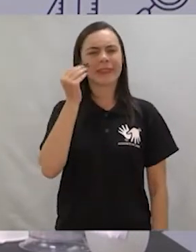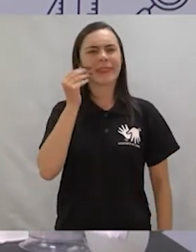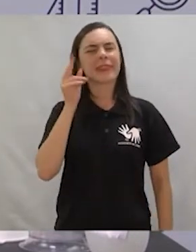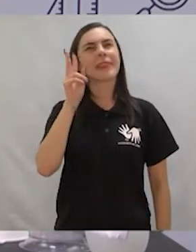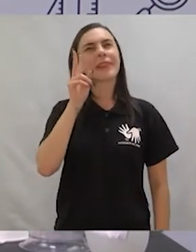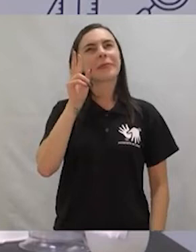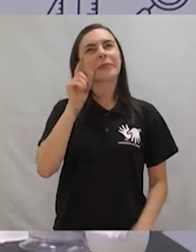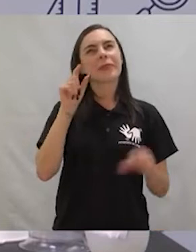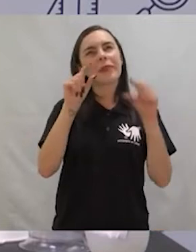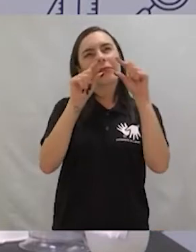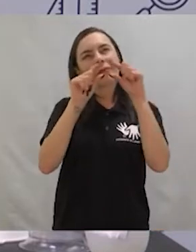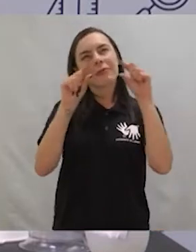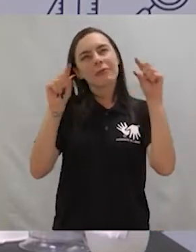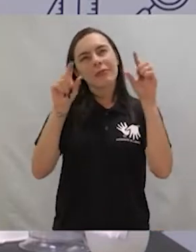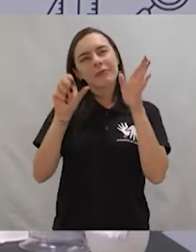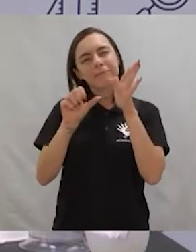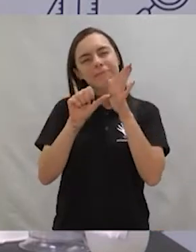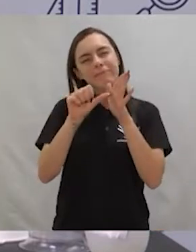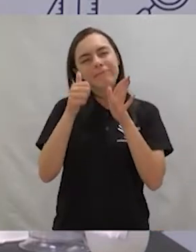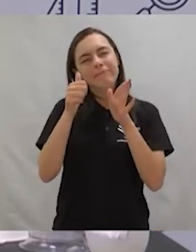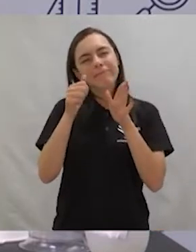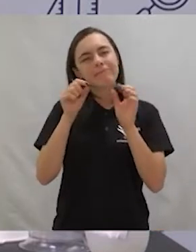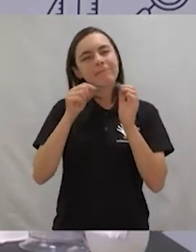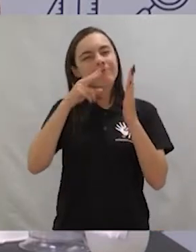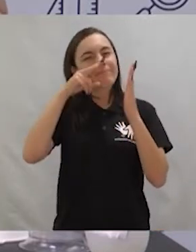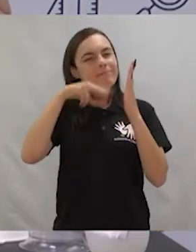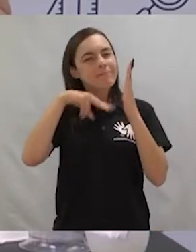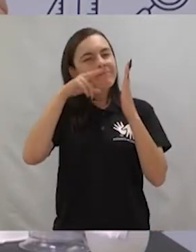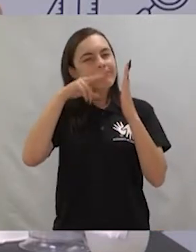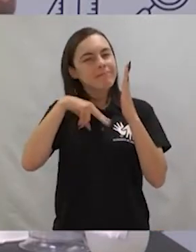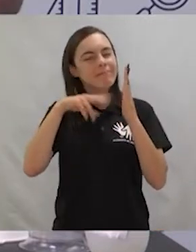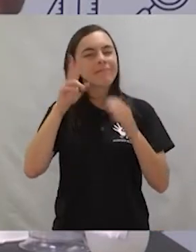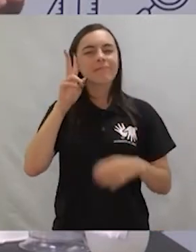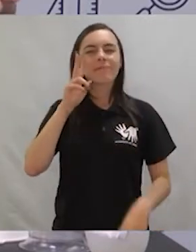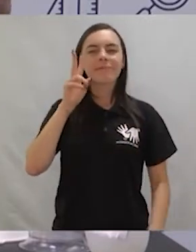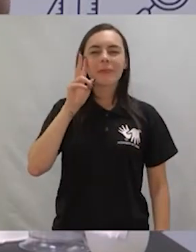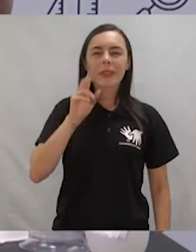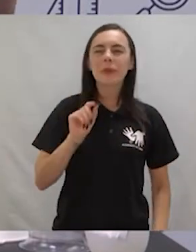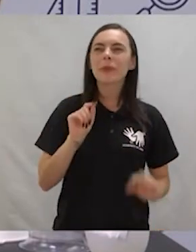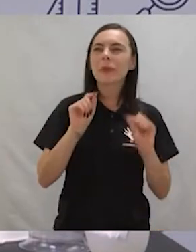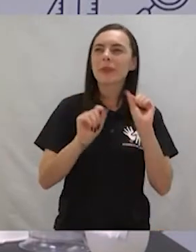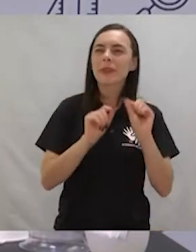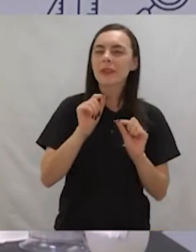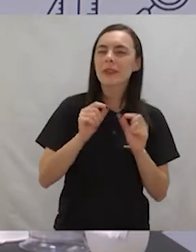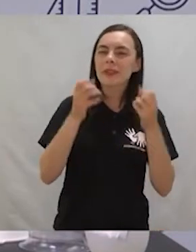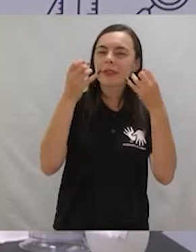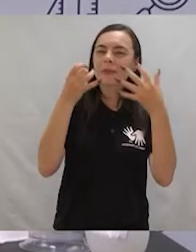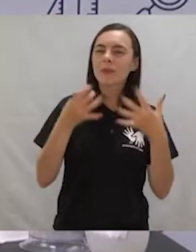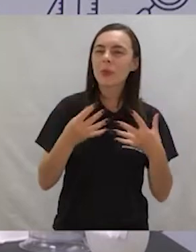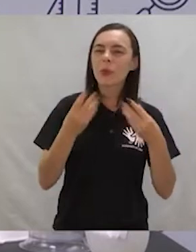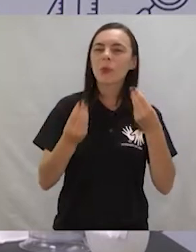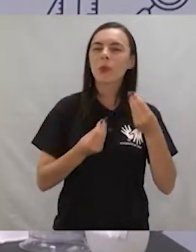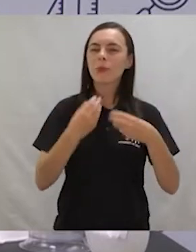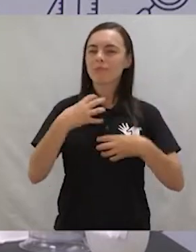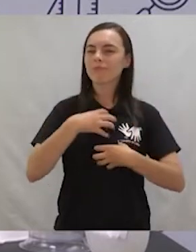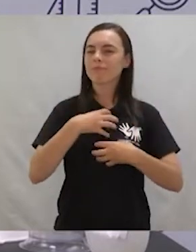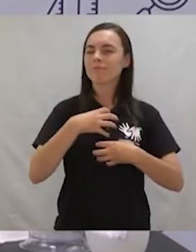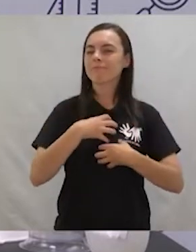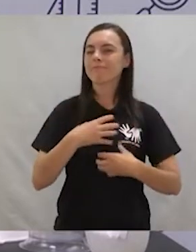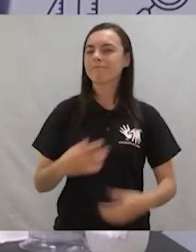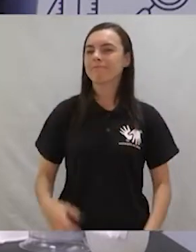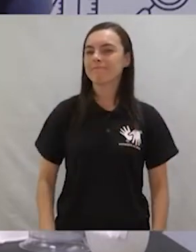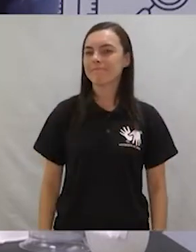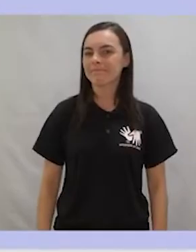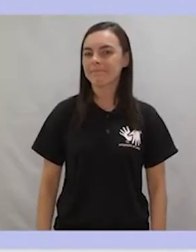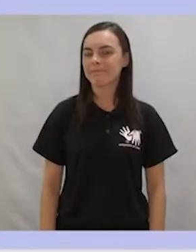do primeiro verso, a primeira linha que a professora leu para vocês, aonde ela falava, como ela estava se